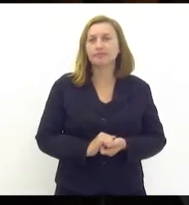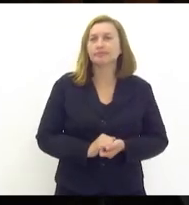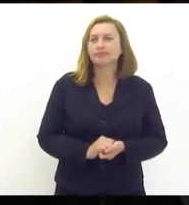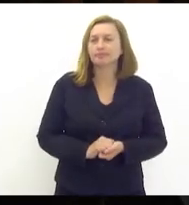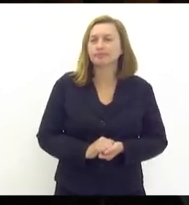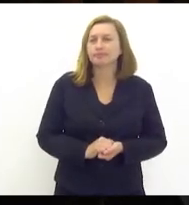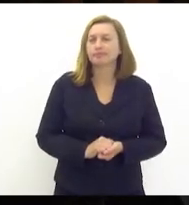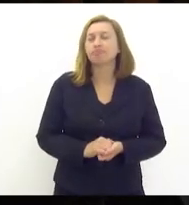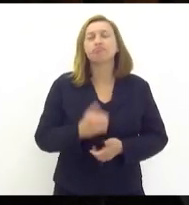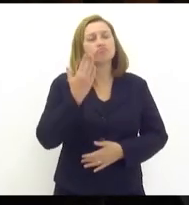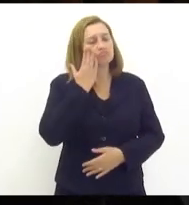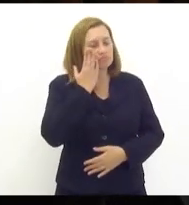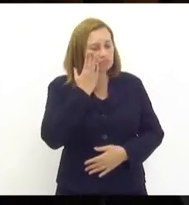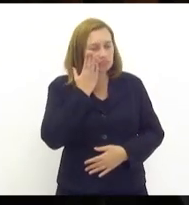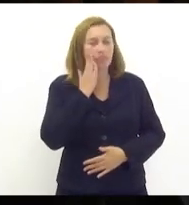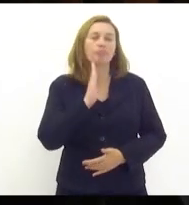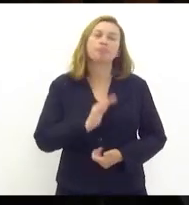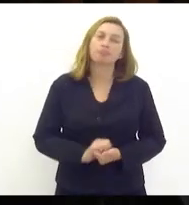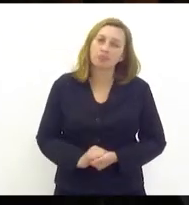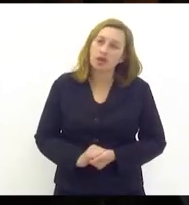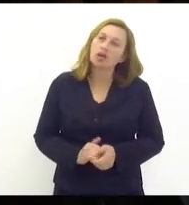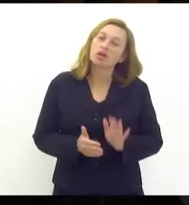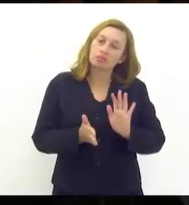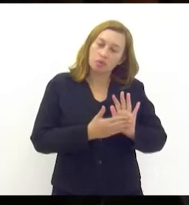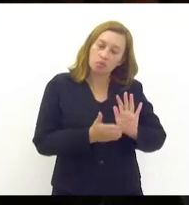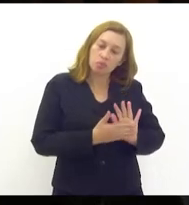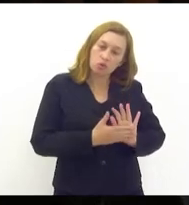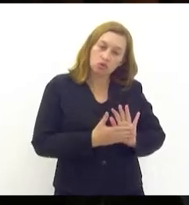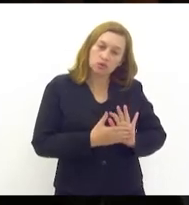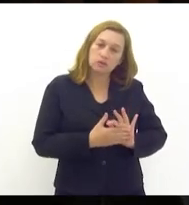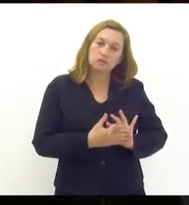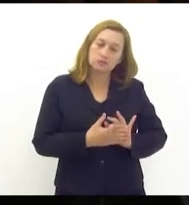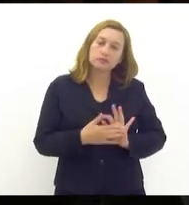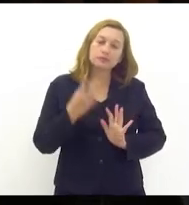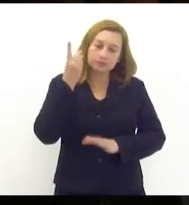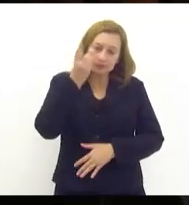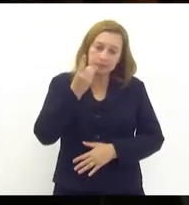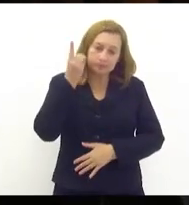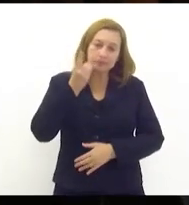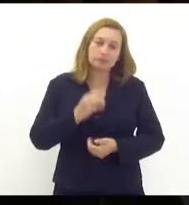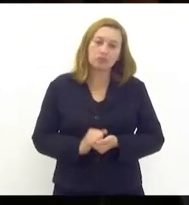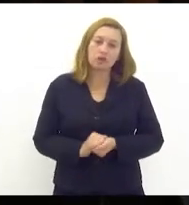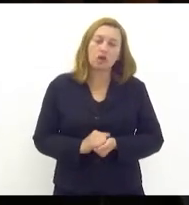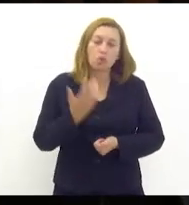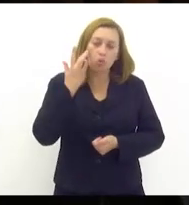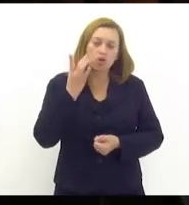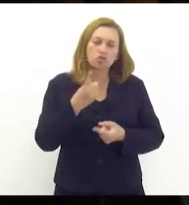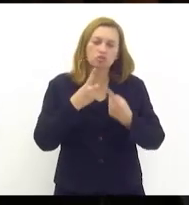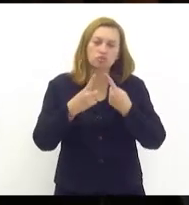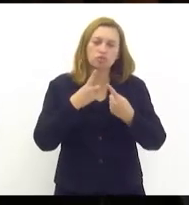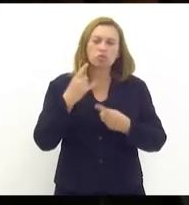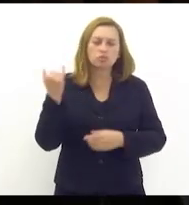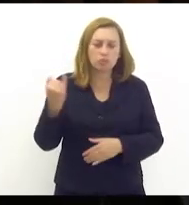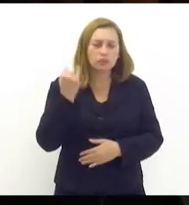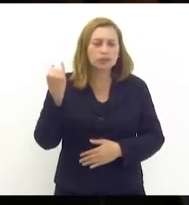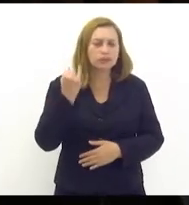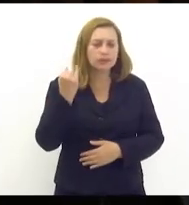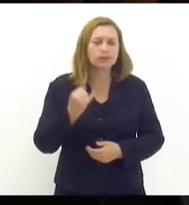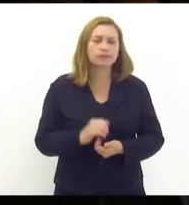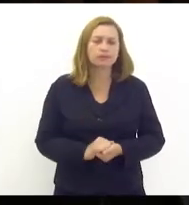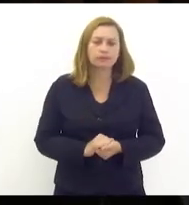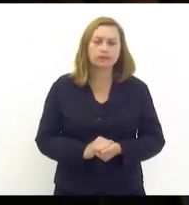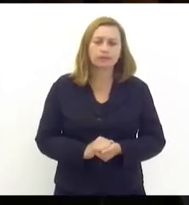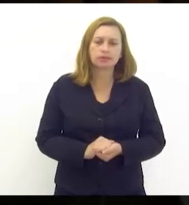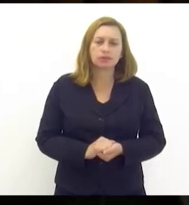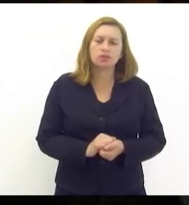eu entendo a proposta do deputado eu acho que esse é um debate importante para a gente